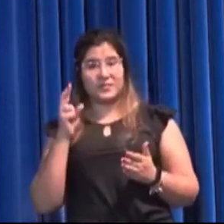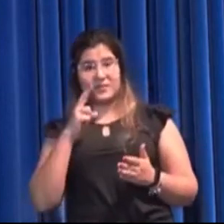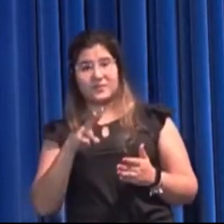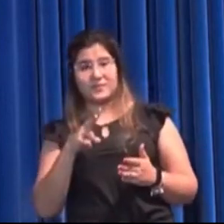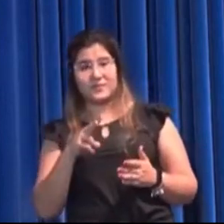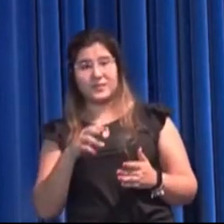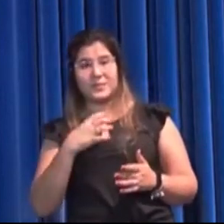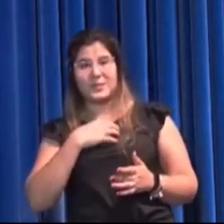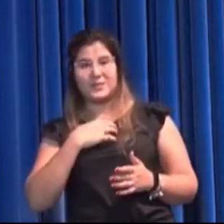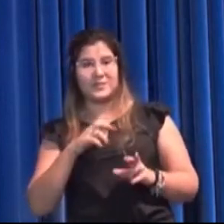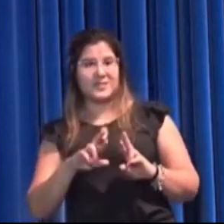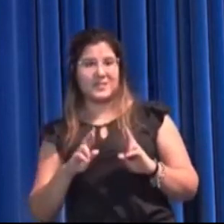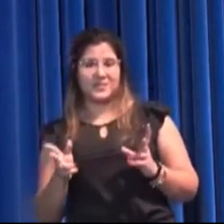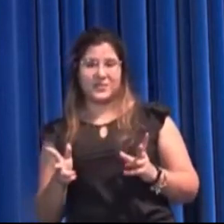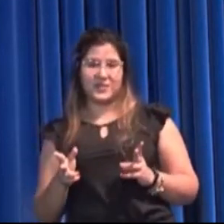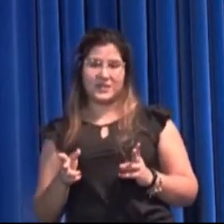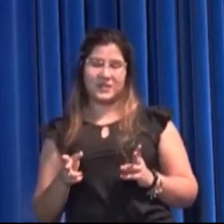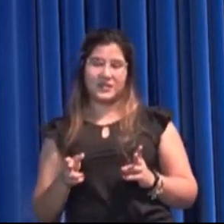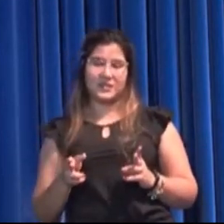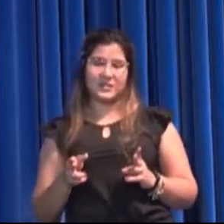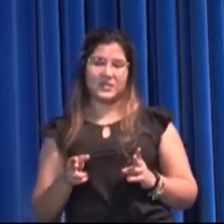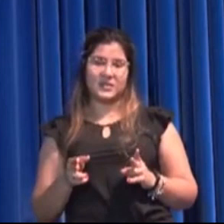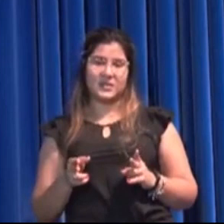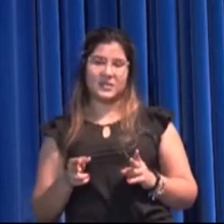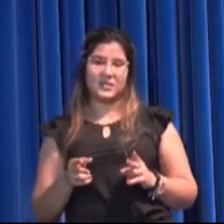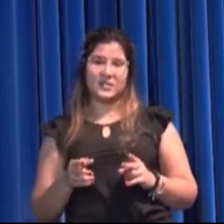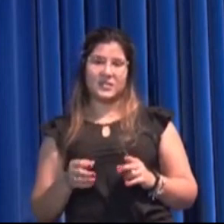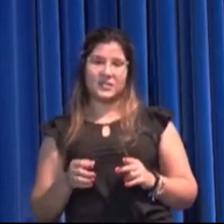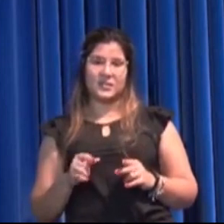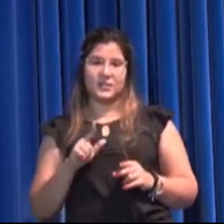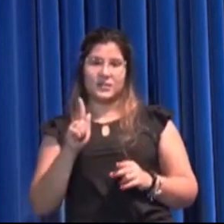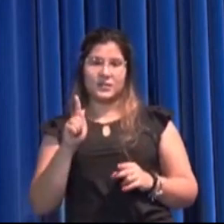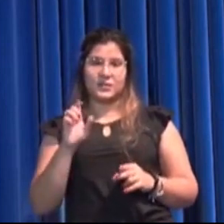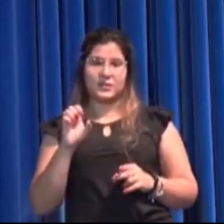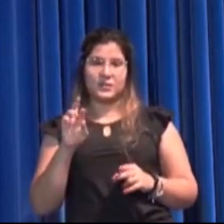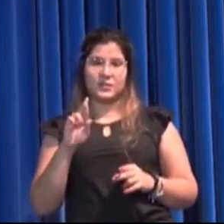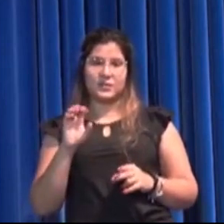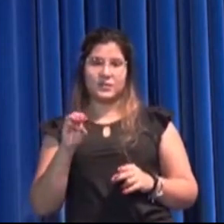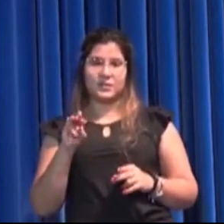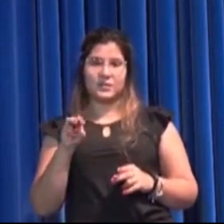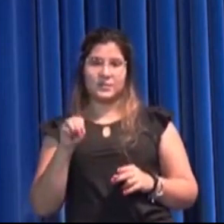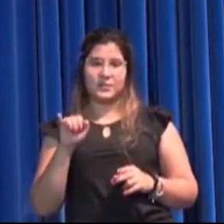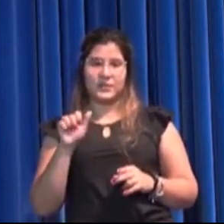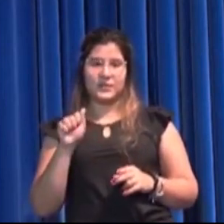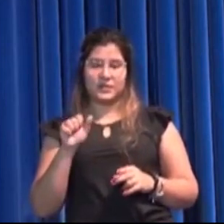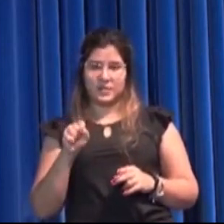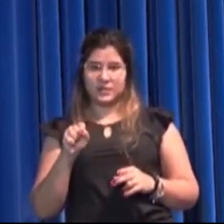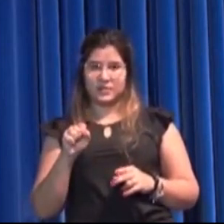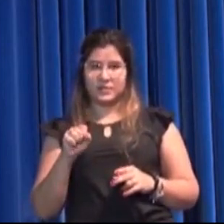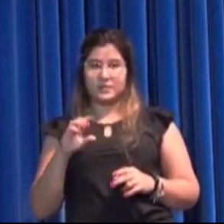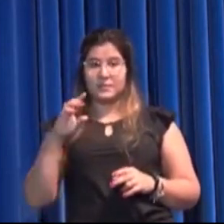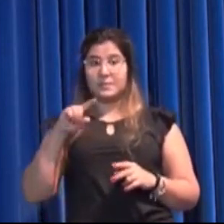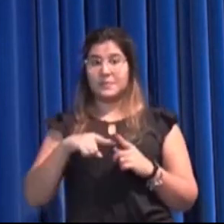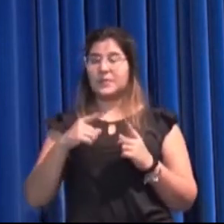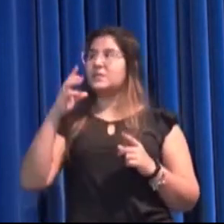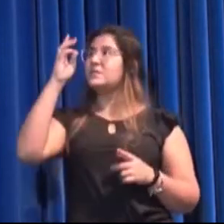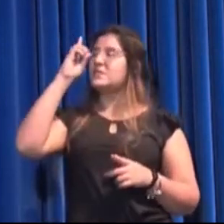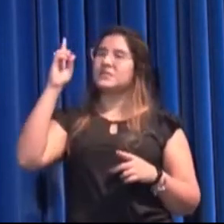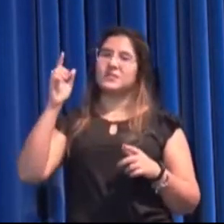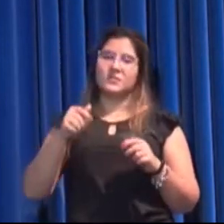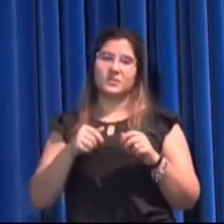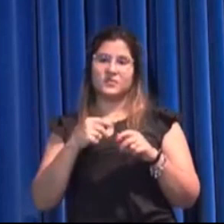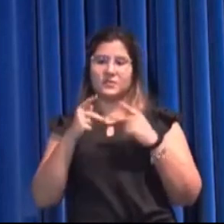forma diferente lá em Jeremias, mas Deus está falando a mesma coisa,